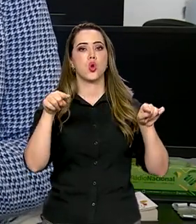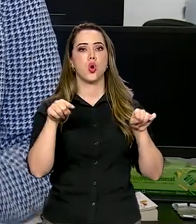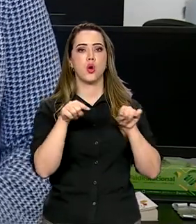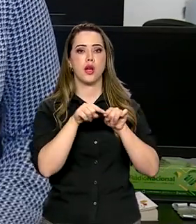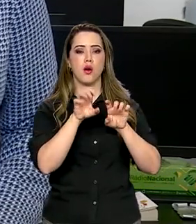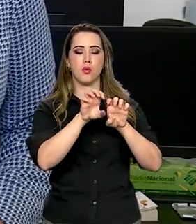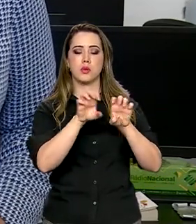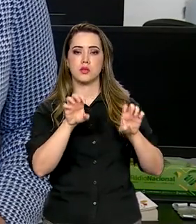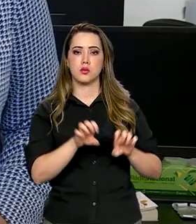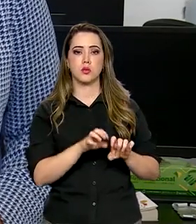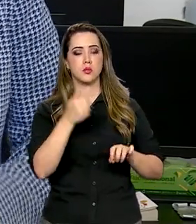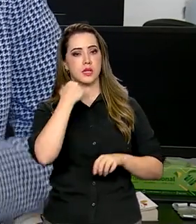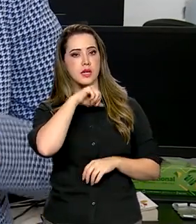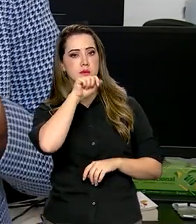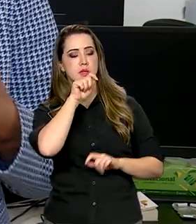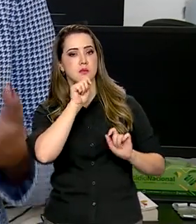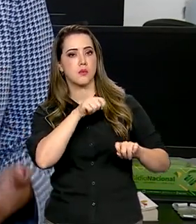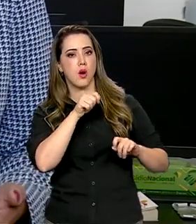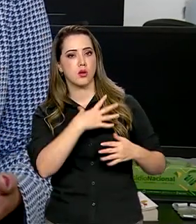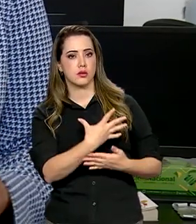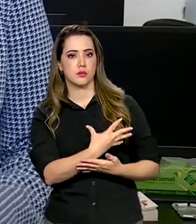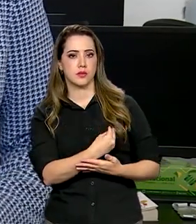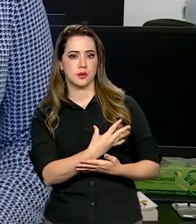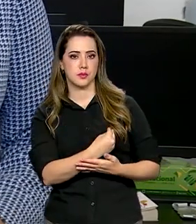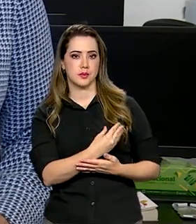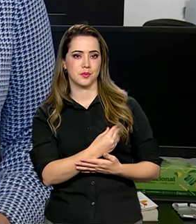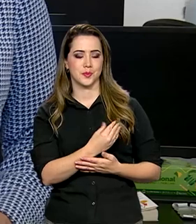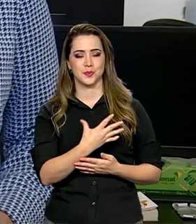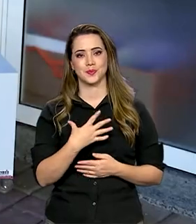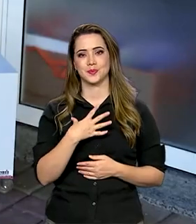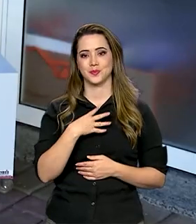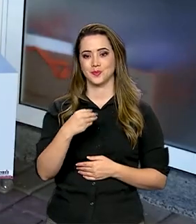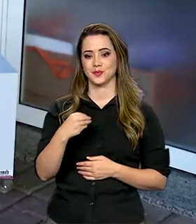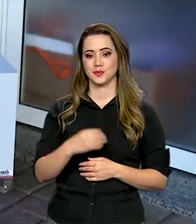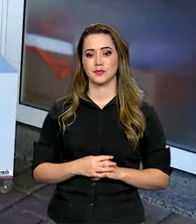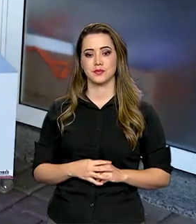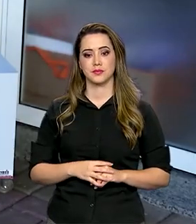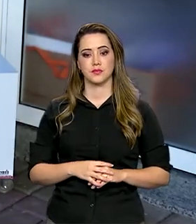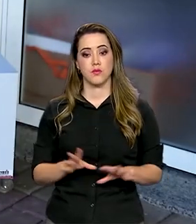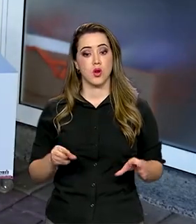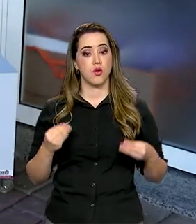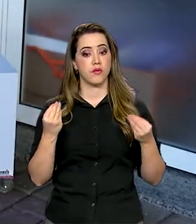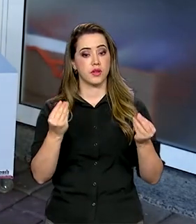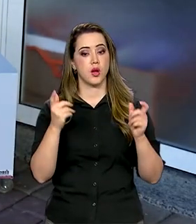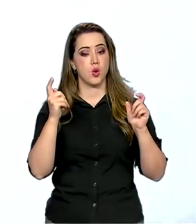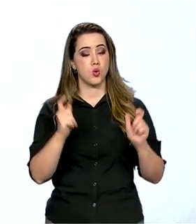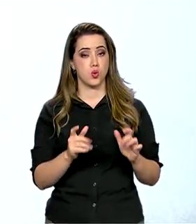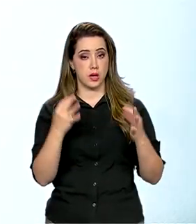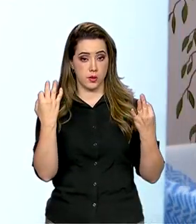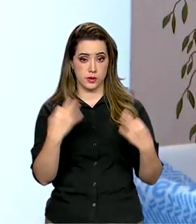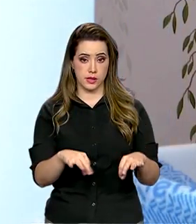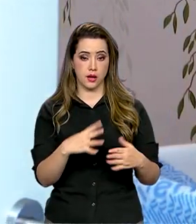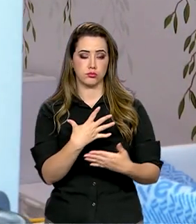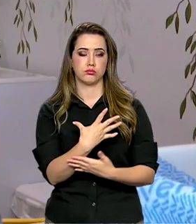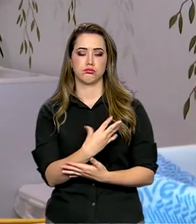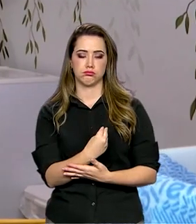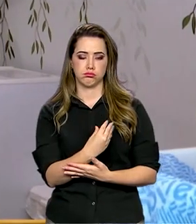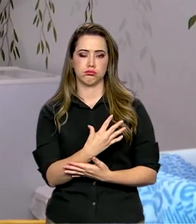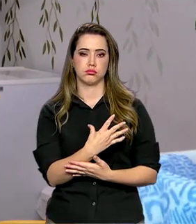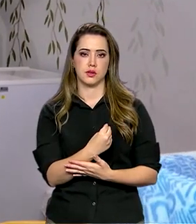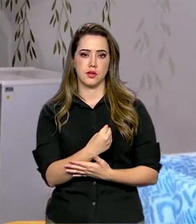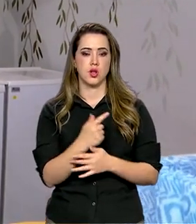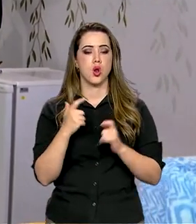estrutura para que as mães continuem amamentando seus bebês. Garantir um local adequado para a amamentação